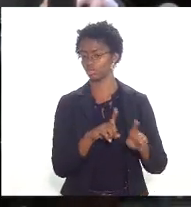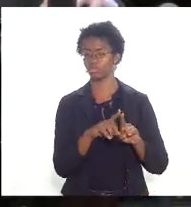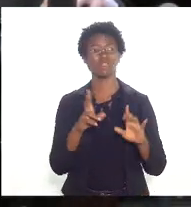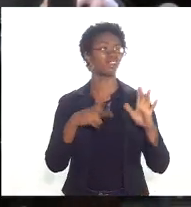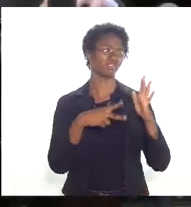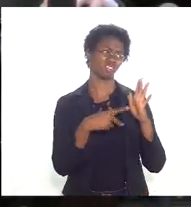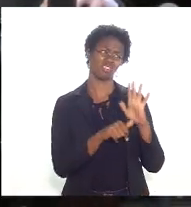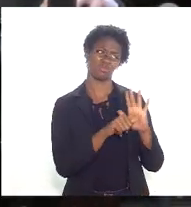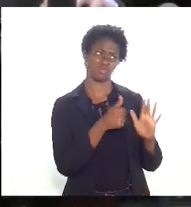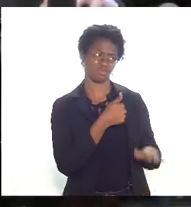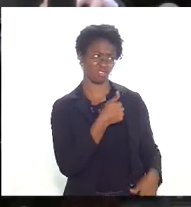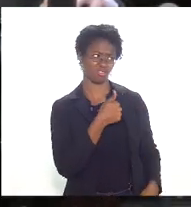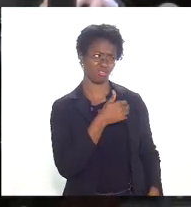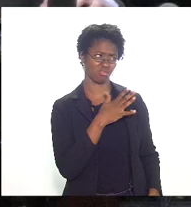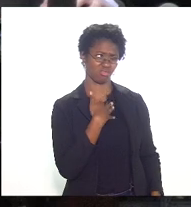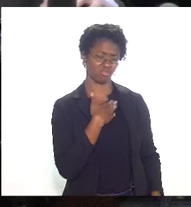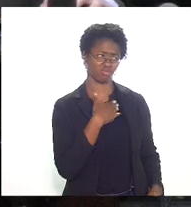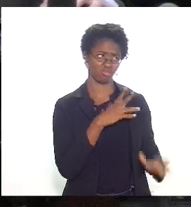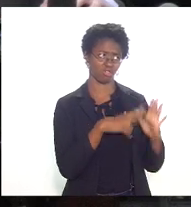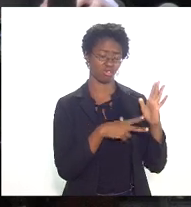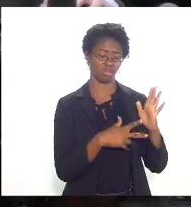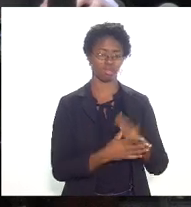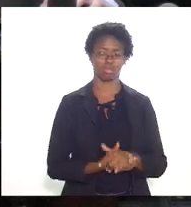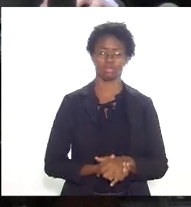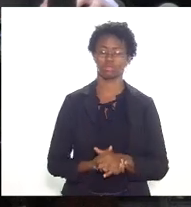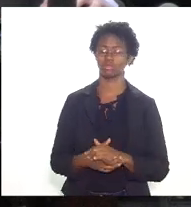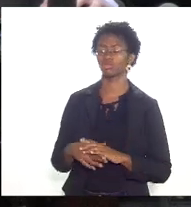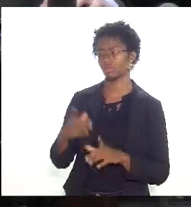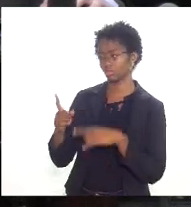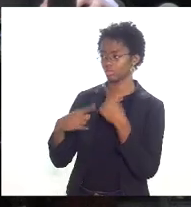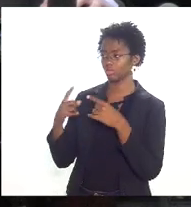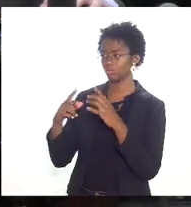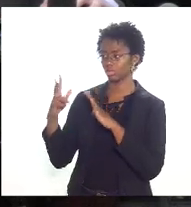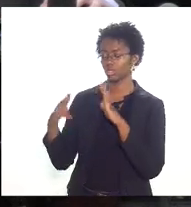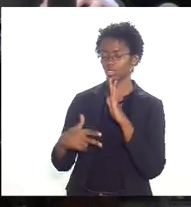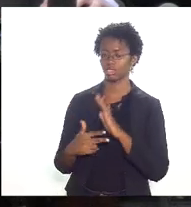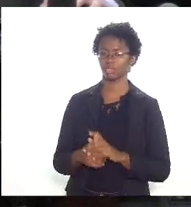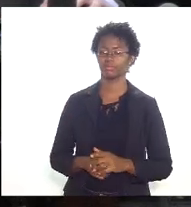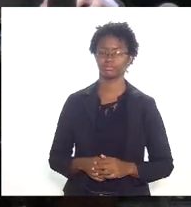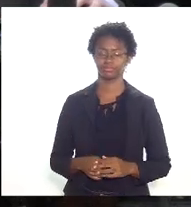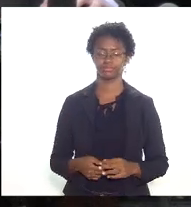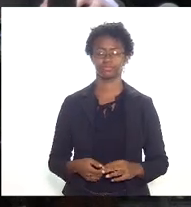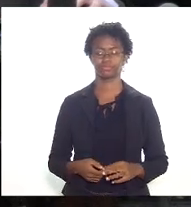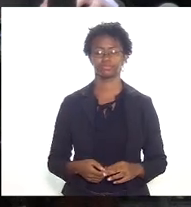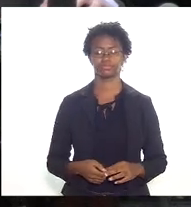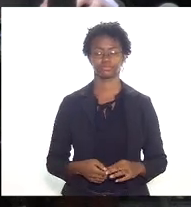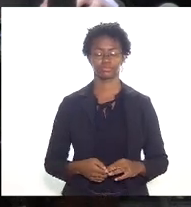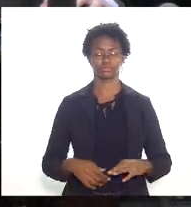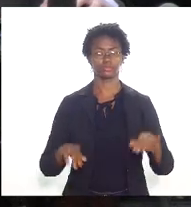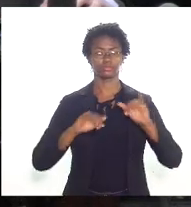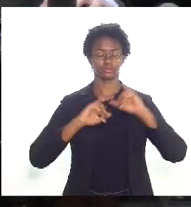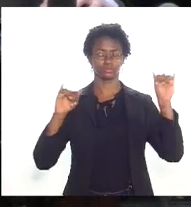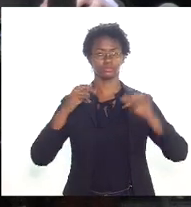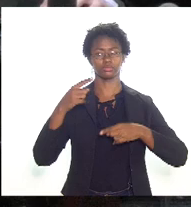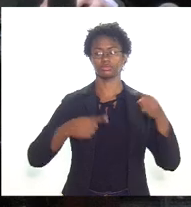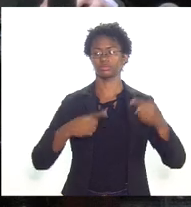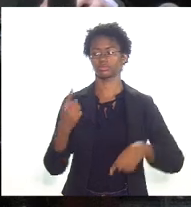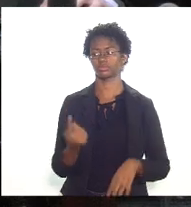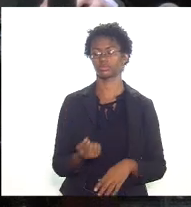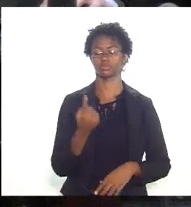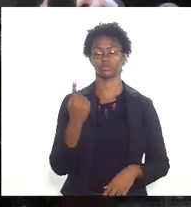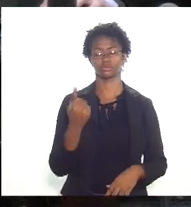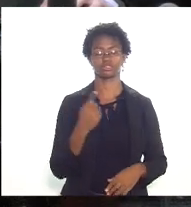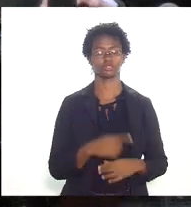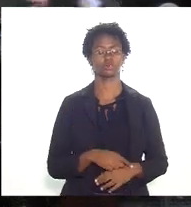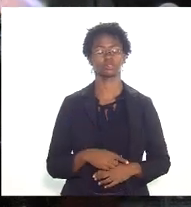é é causada a palavra ao final da Leitura anuncio em regime de urgência discussão que o projeto